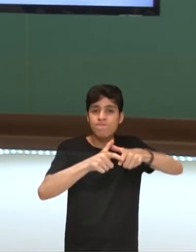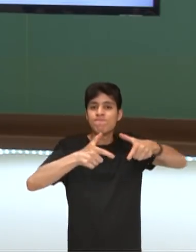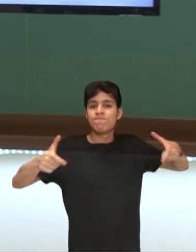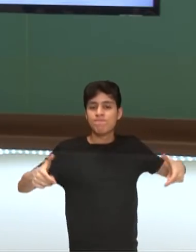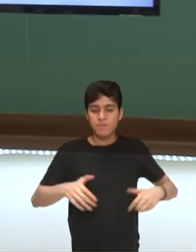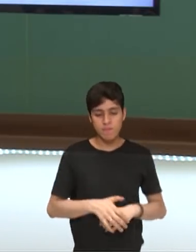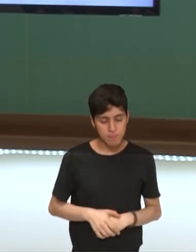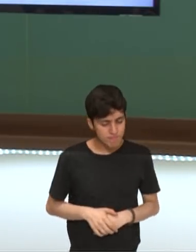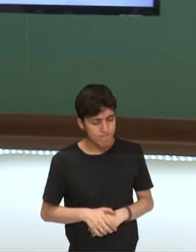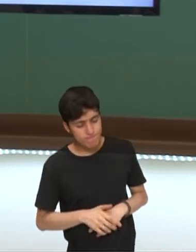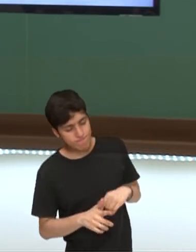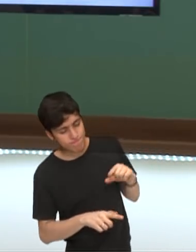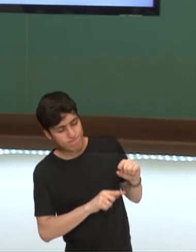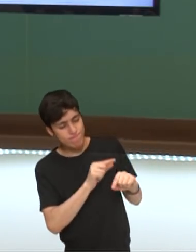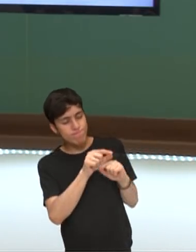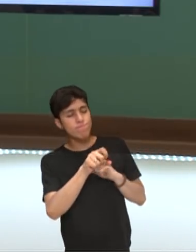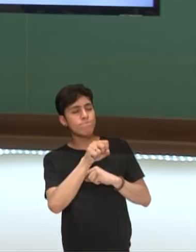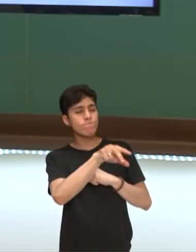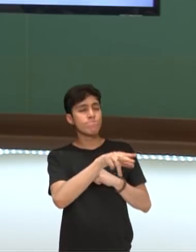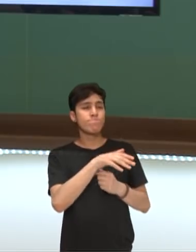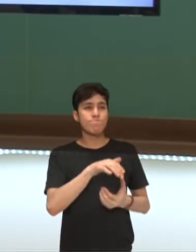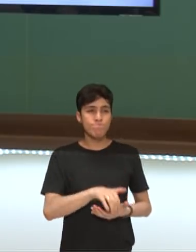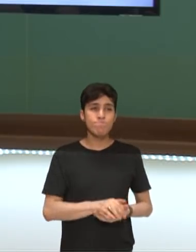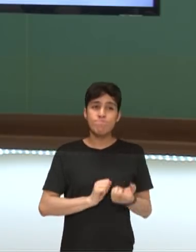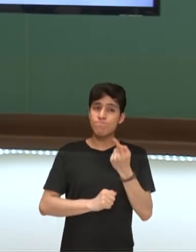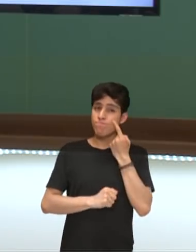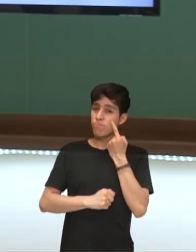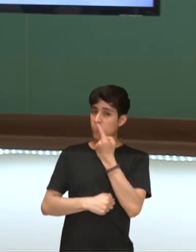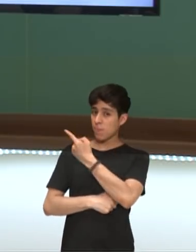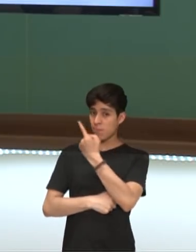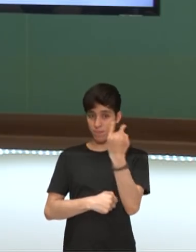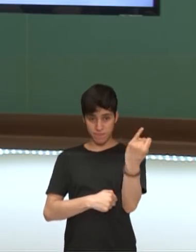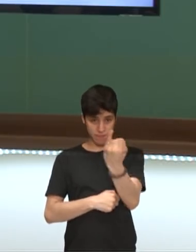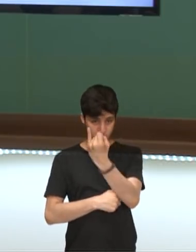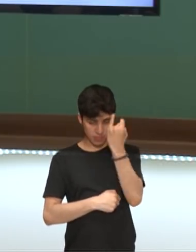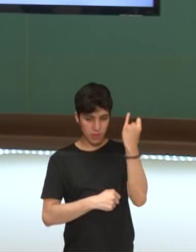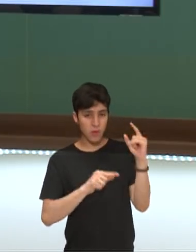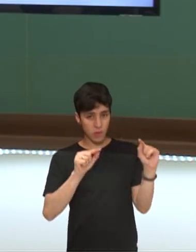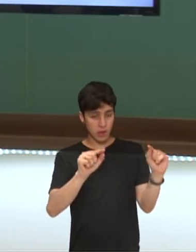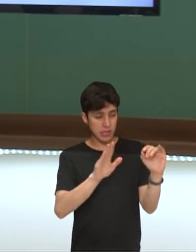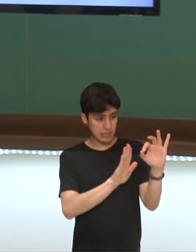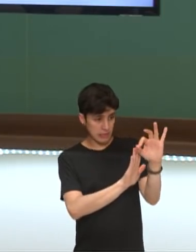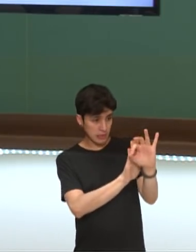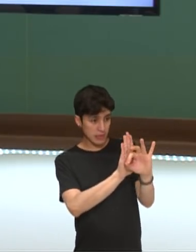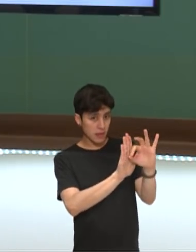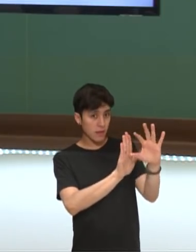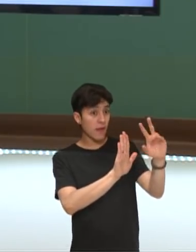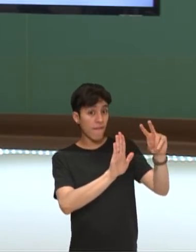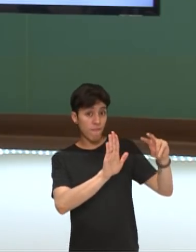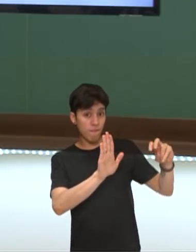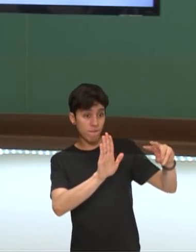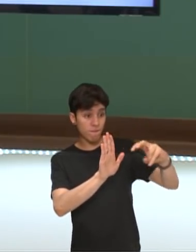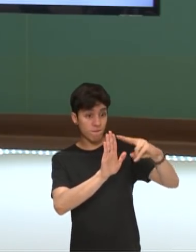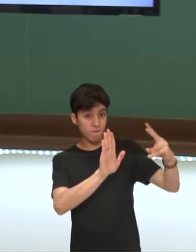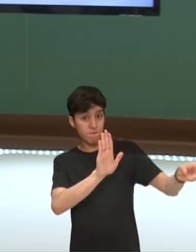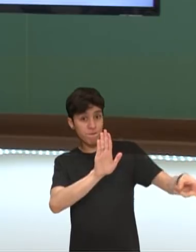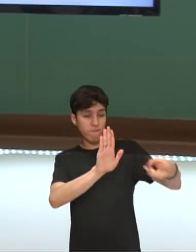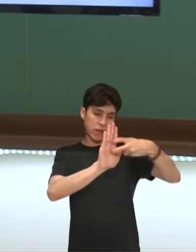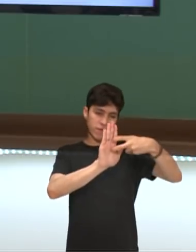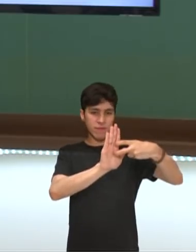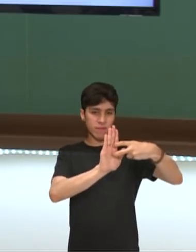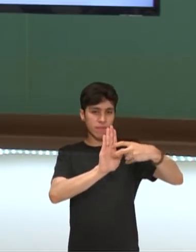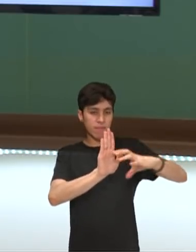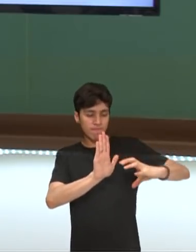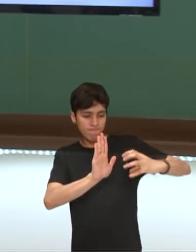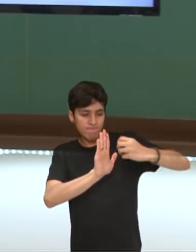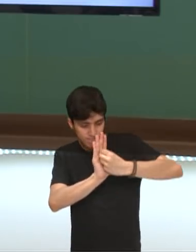ser vírus? Então, tem alguns pontos bem importantes aqui. Eles parasitam células, tá? Então é importante nesse aspecto, que eles são